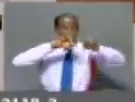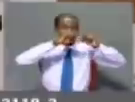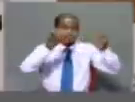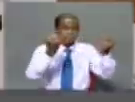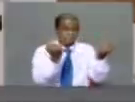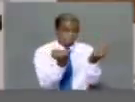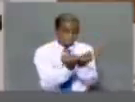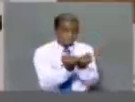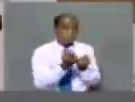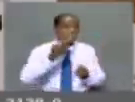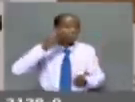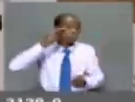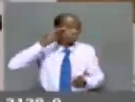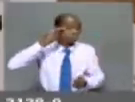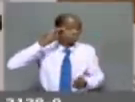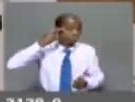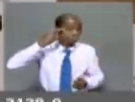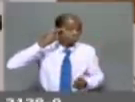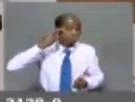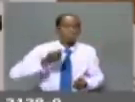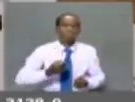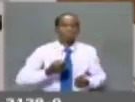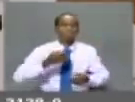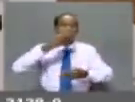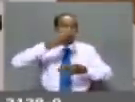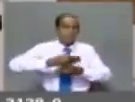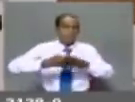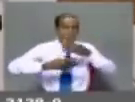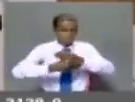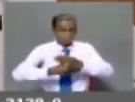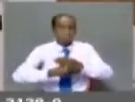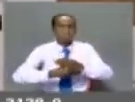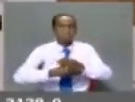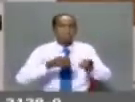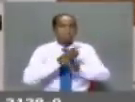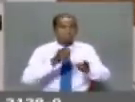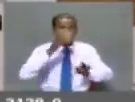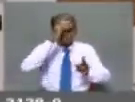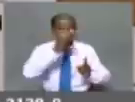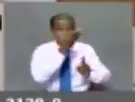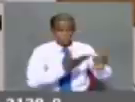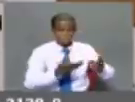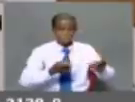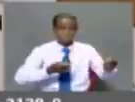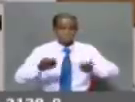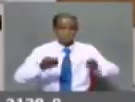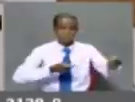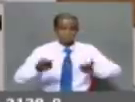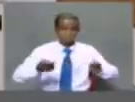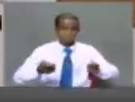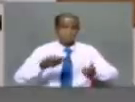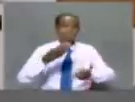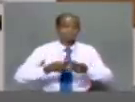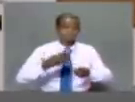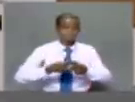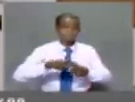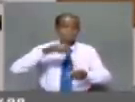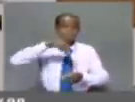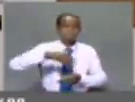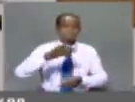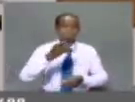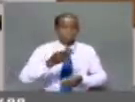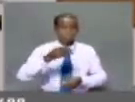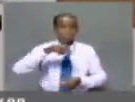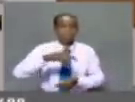extinto Gabinete de Reconstrução Nacional, que tinha como diretor-geral o General Manuel Hélder Vieira Dias